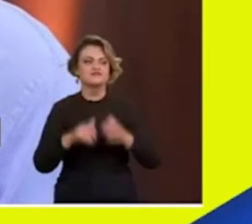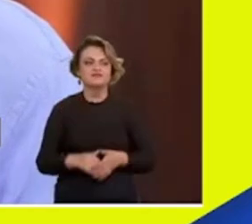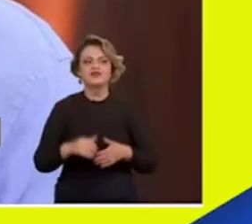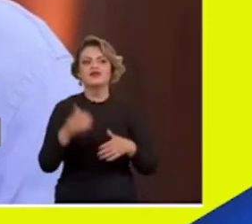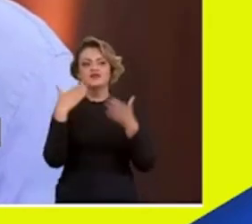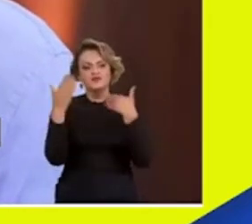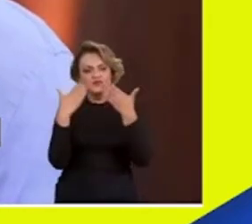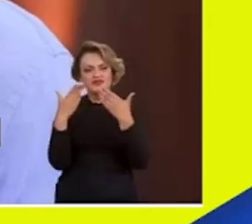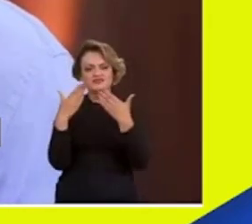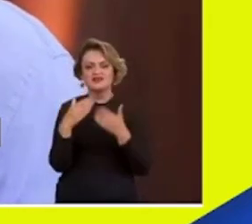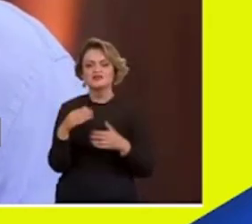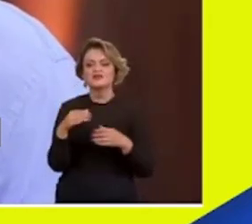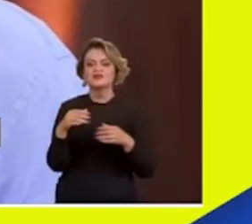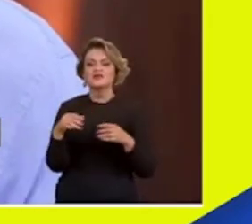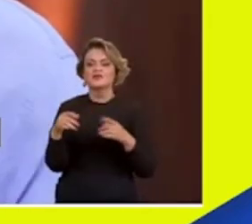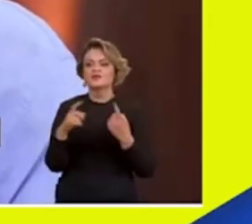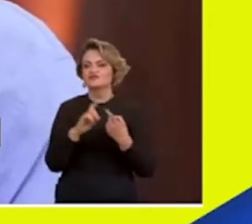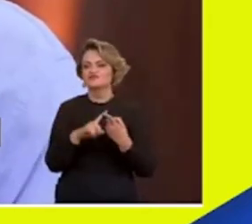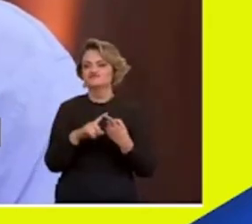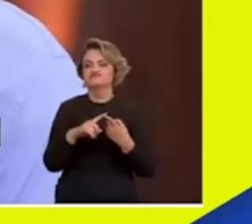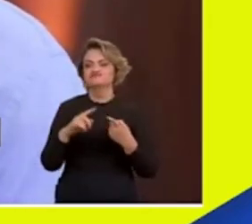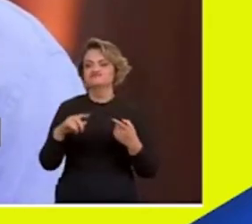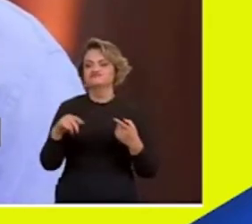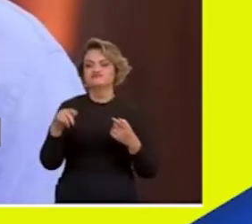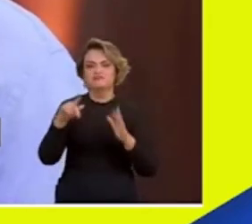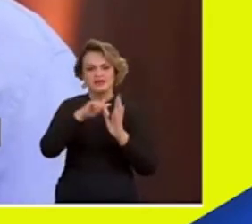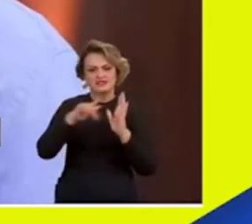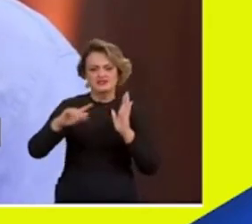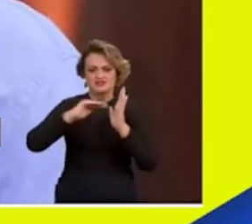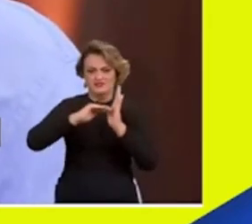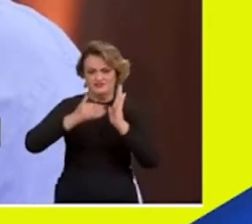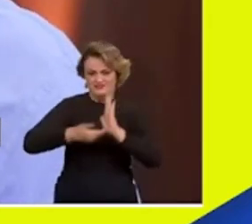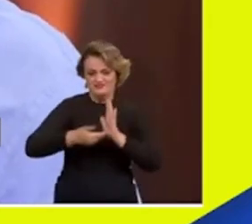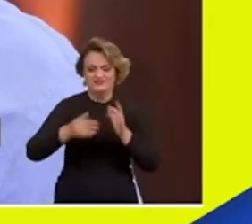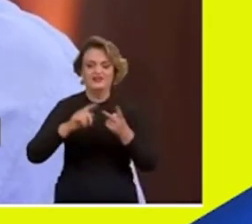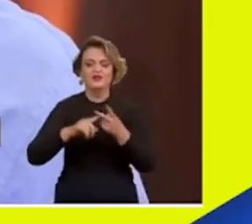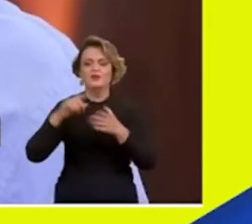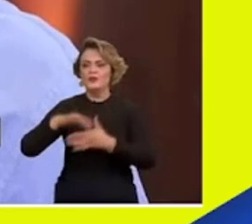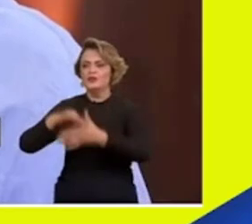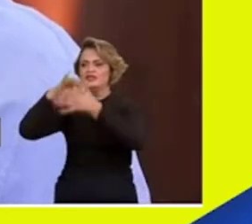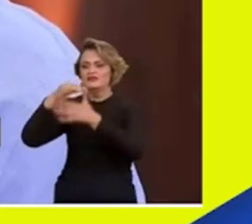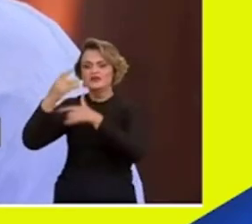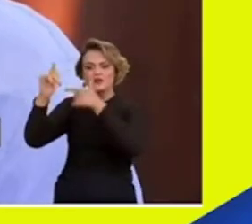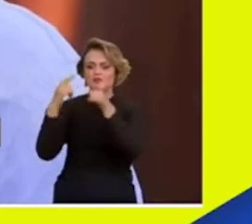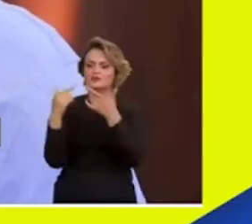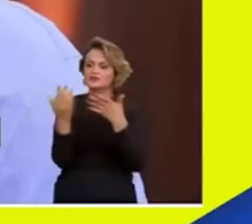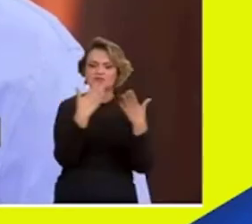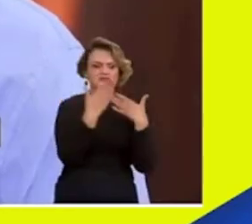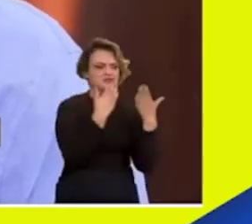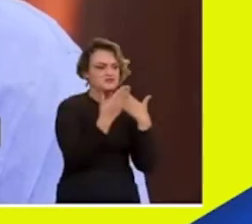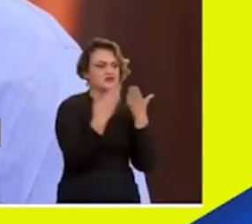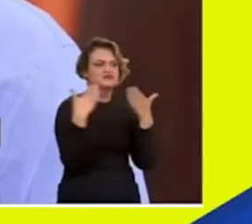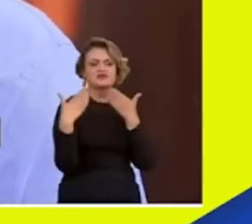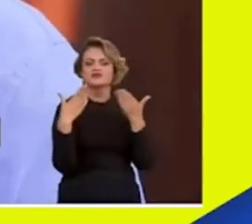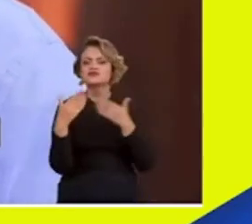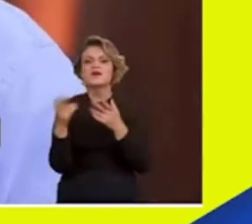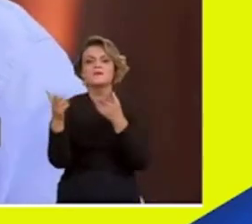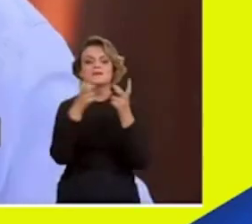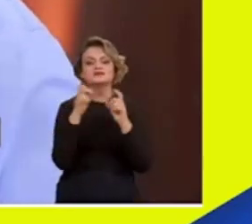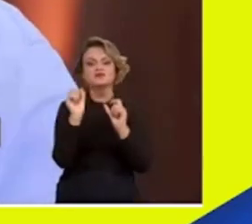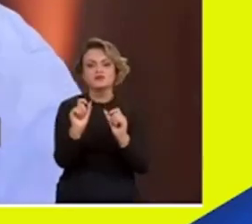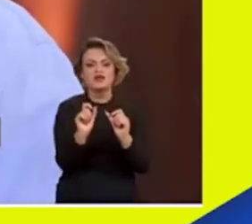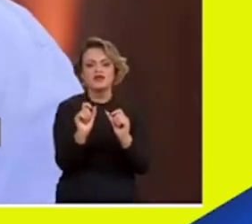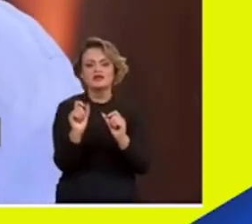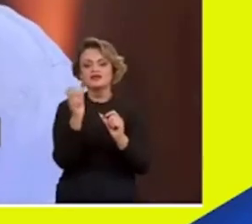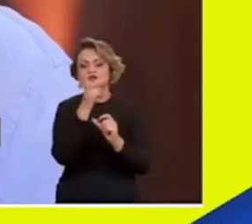tenho conversado com o Lira, eu tenho conversado com os líderes. Ora, o que eu sinto, na verdade, é que as pessoas estão com muita